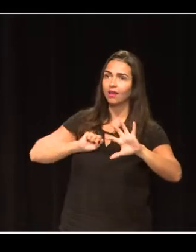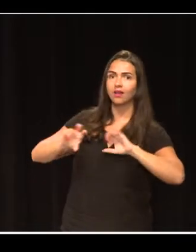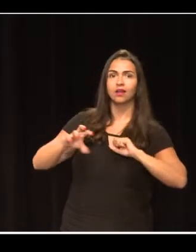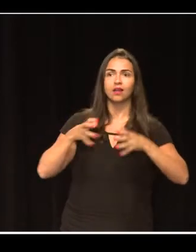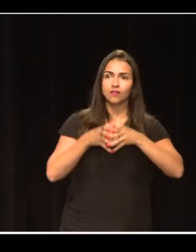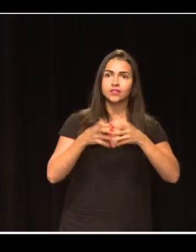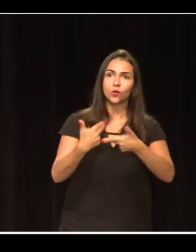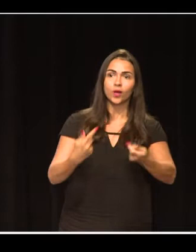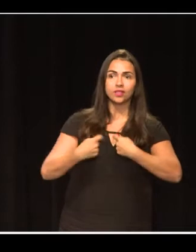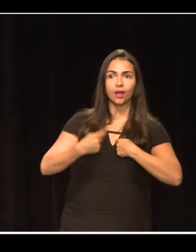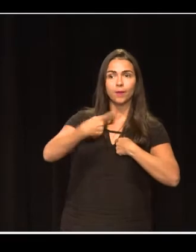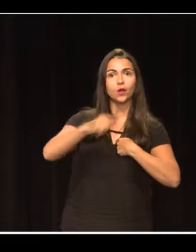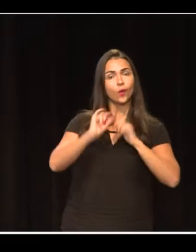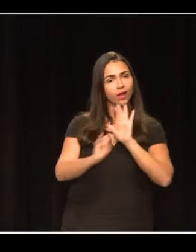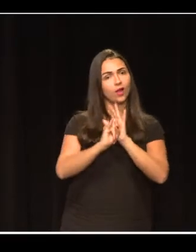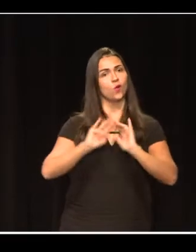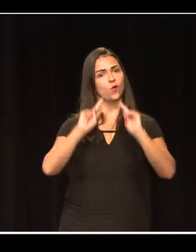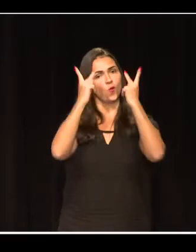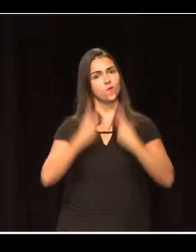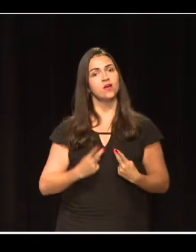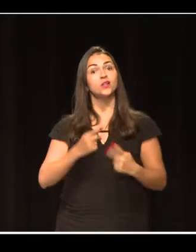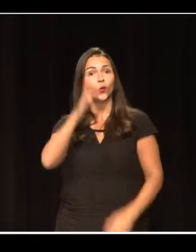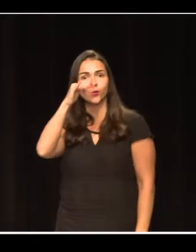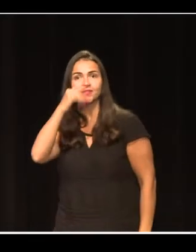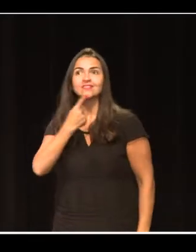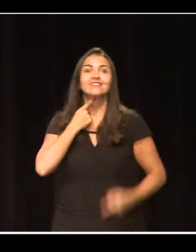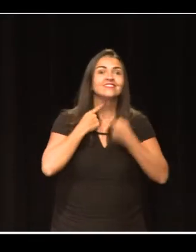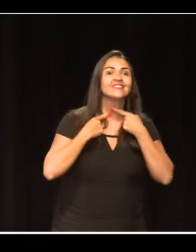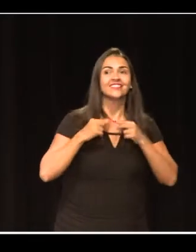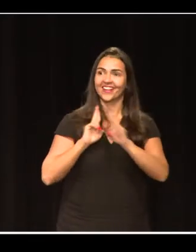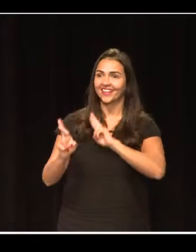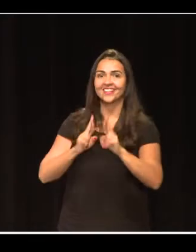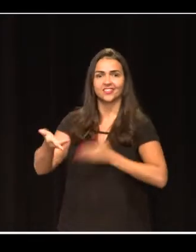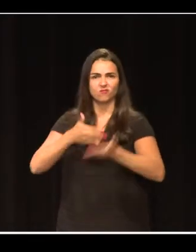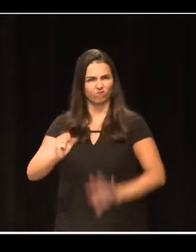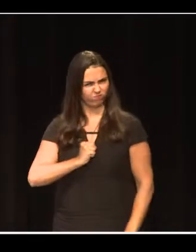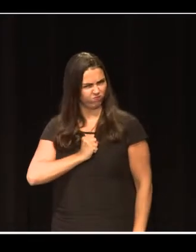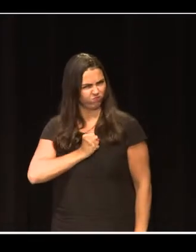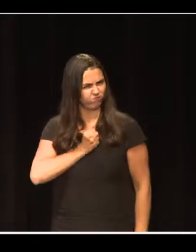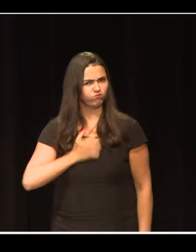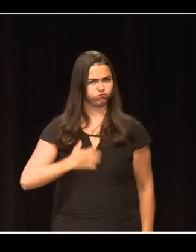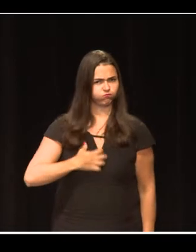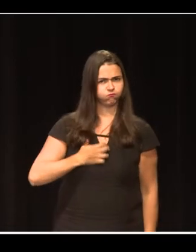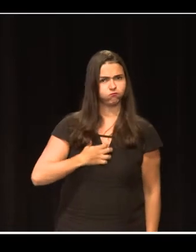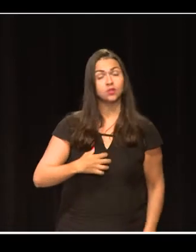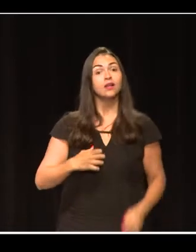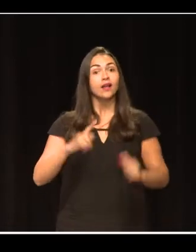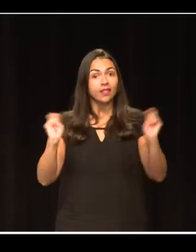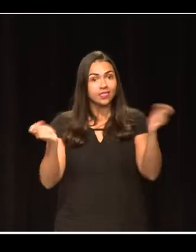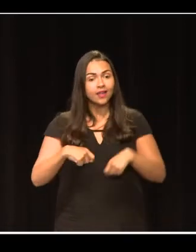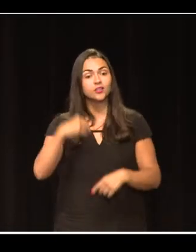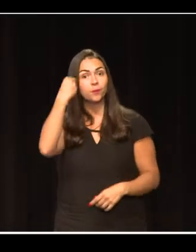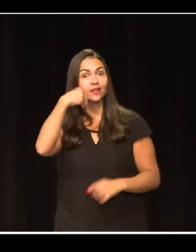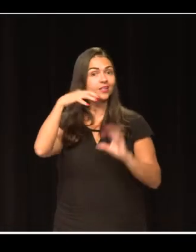né? A curiosidade, o desejo, a relação, o prazer, a raiva também, enfim. Poder ter experiências